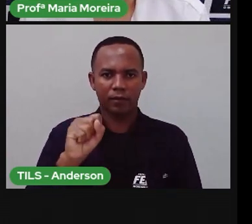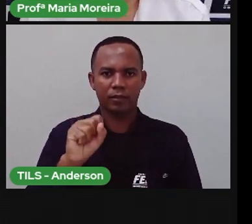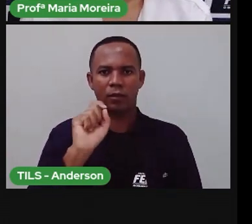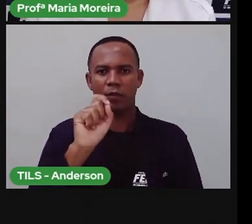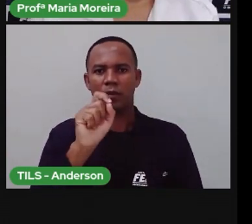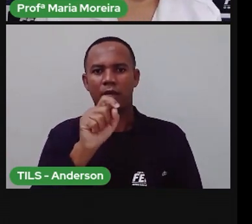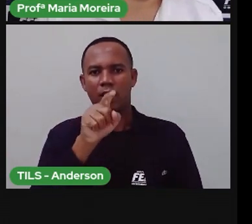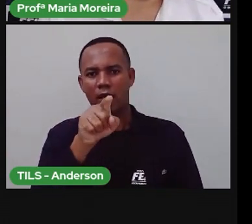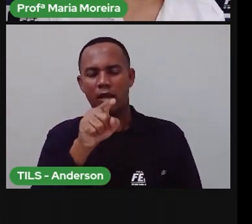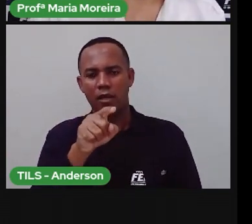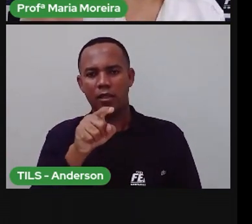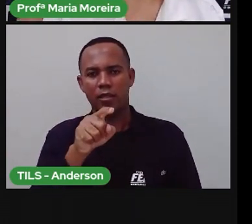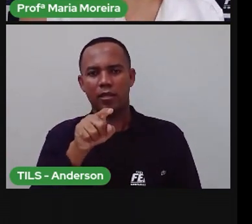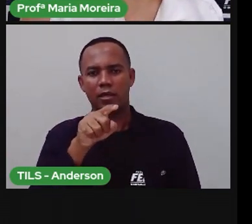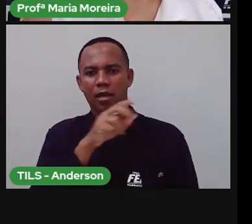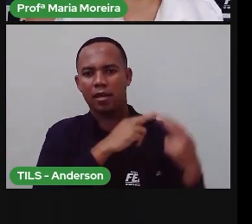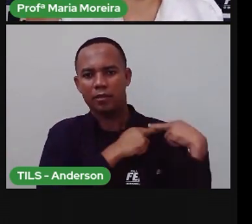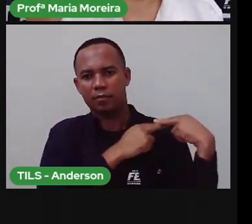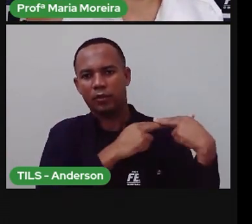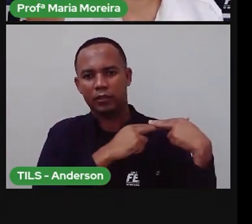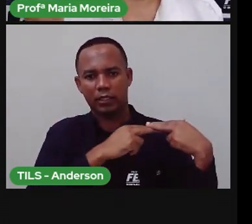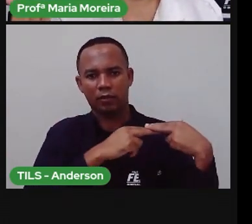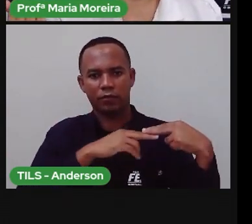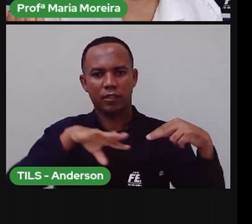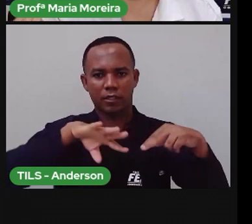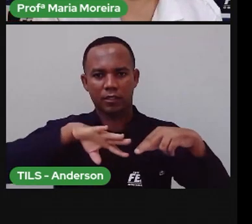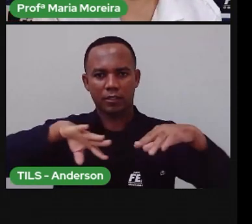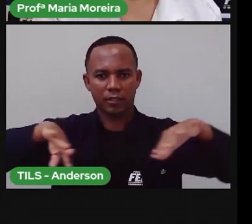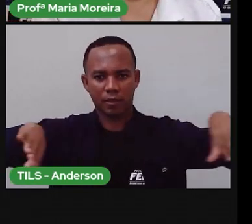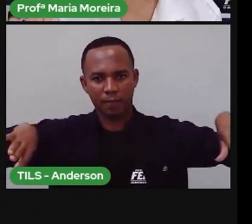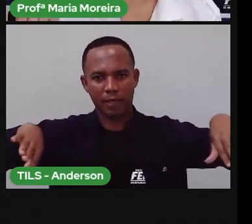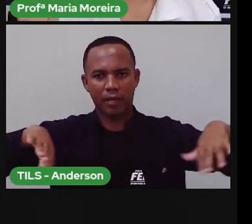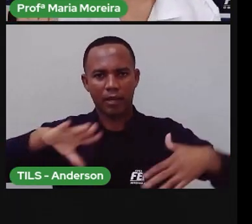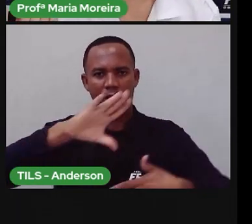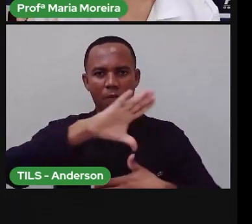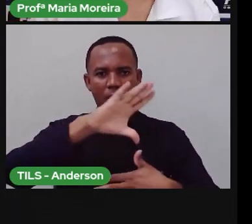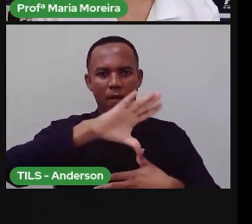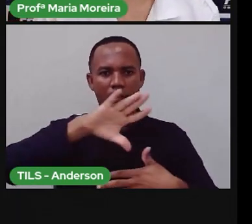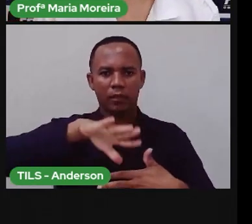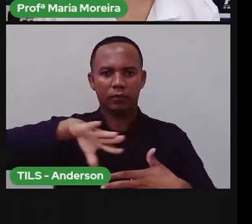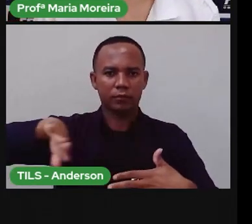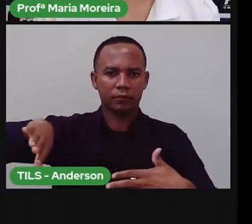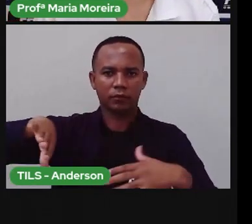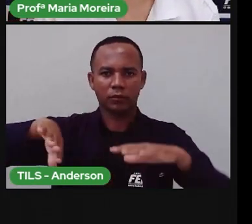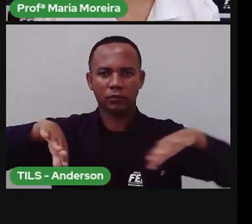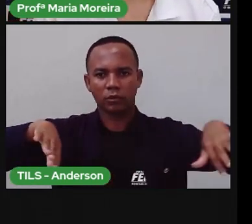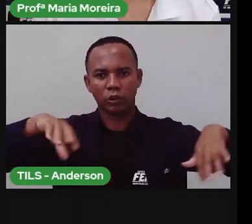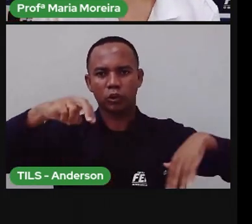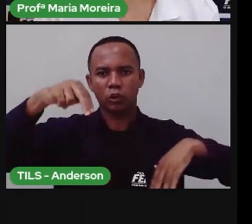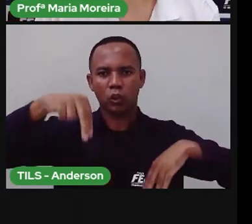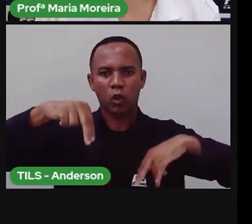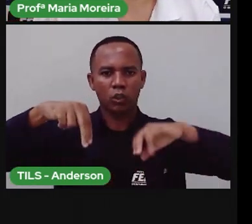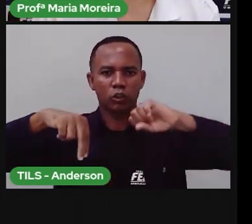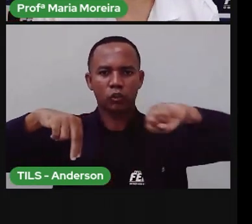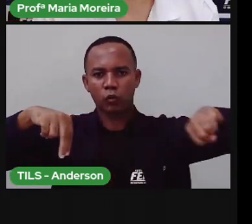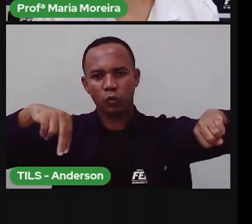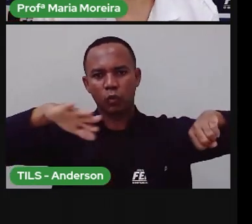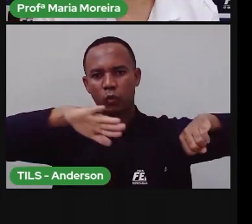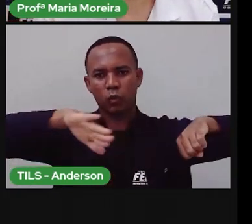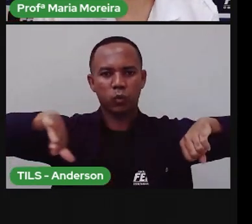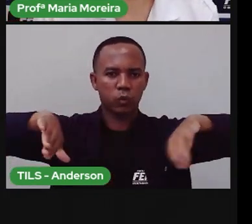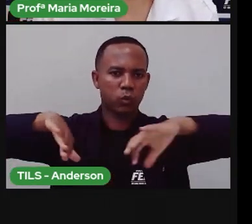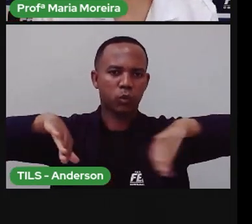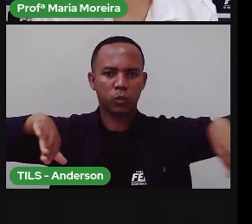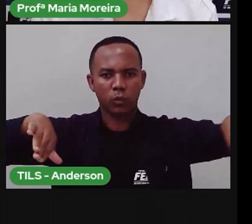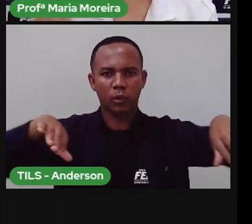Europa. América o quê? América do Norte, América Central e América do Sul. E aí separa aí também o